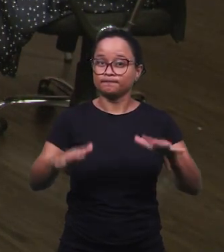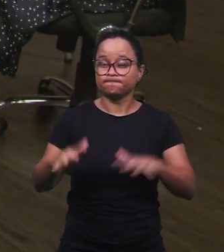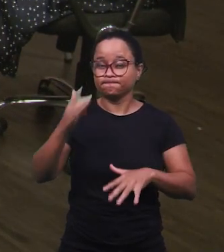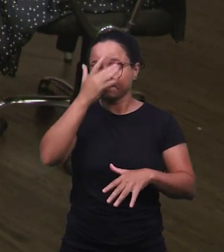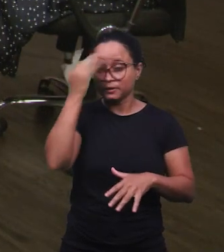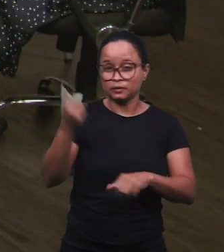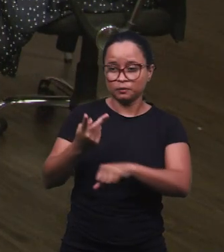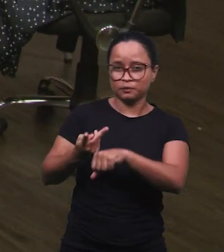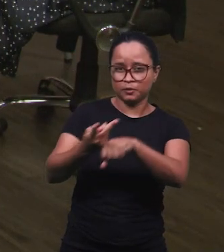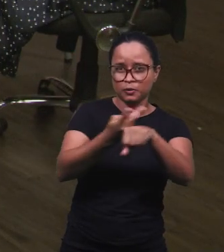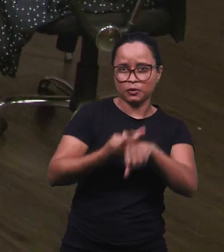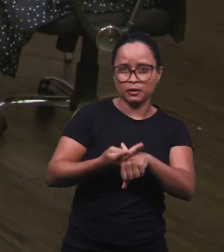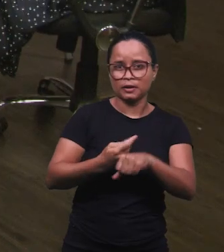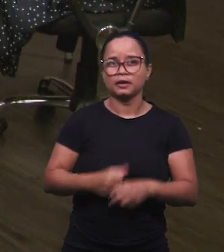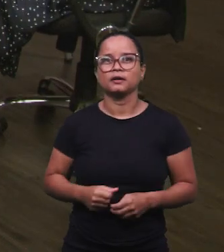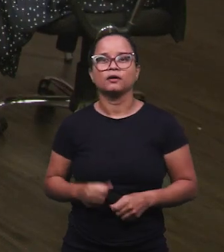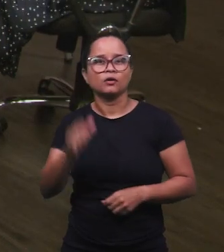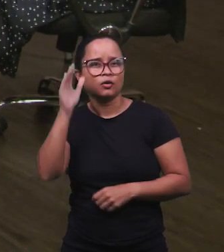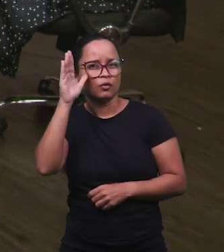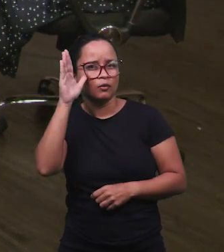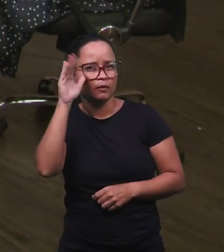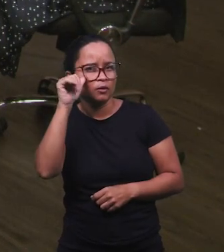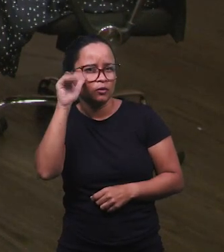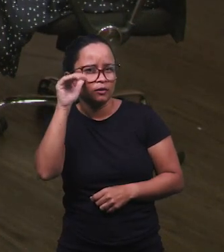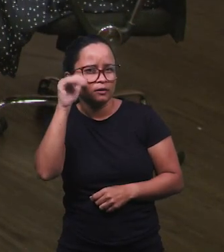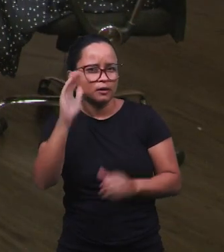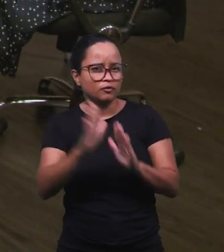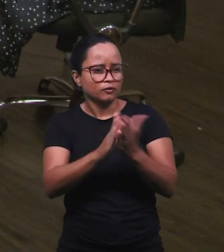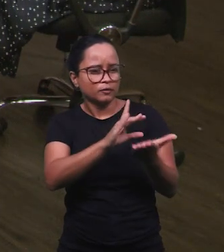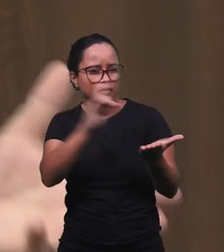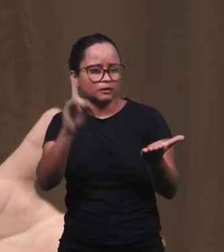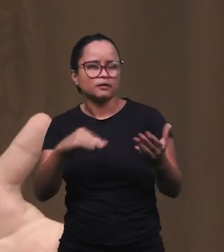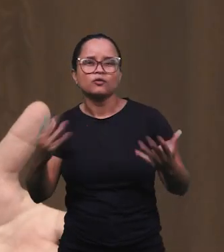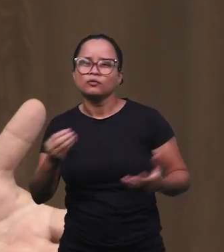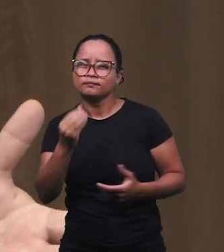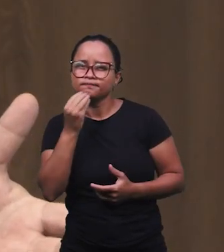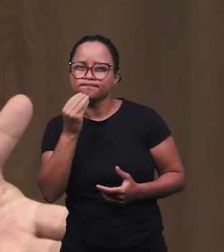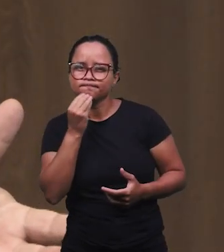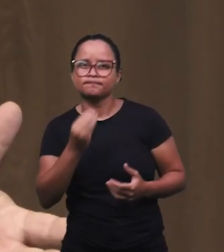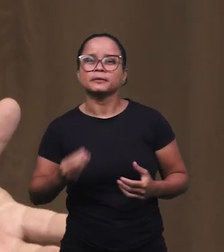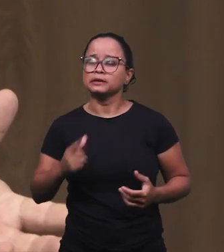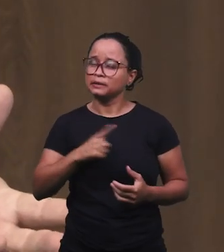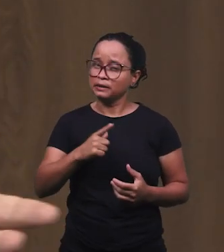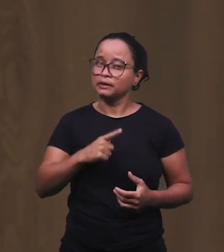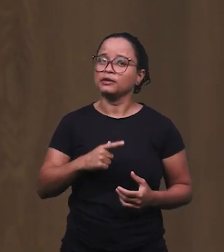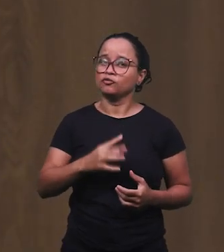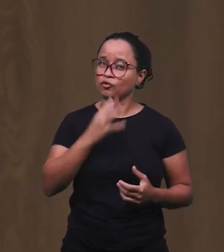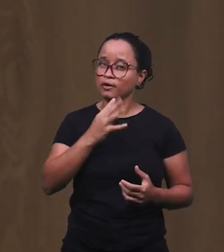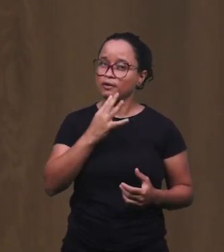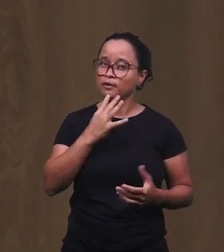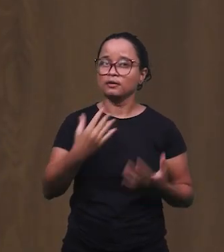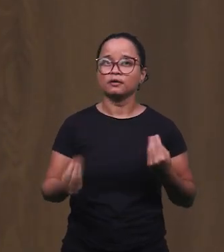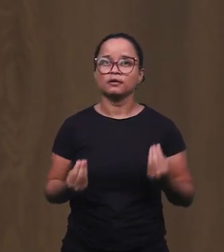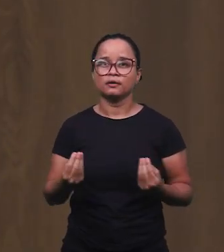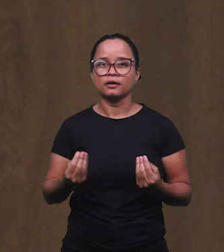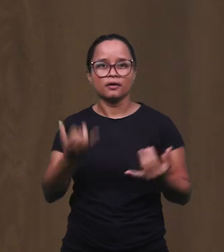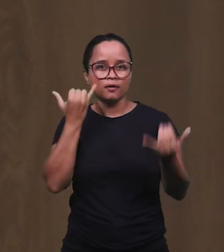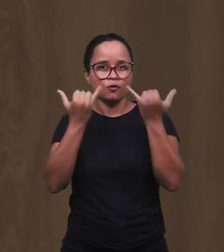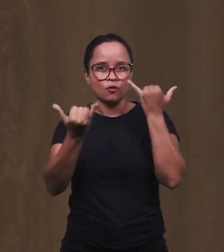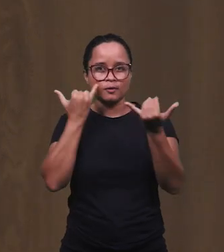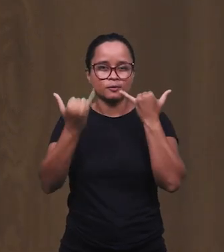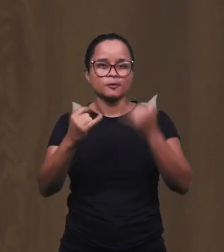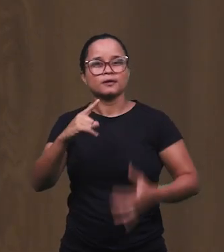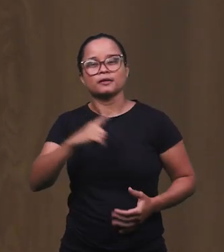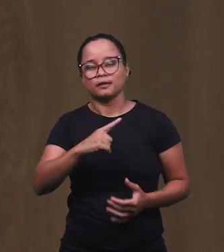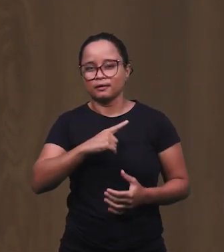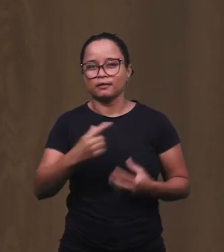procura sobre curiosidade bíblica, olha que oportunidade tem de conhecer, dela encontrar